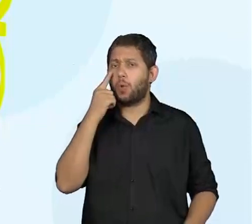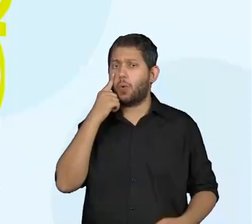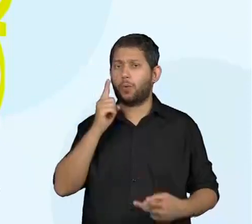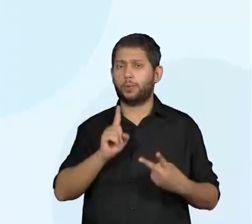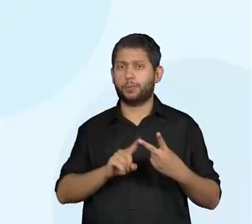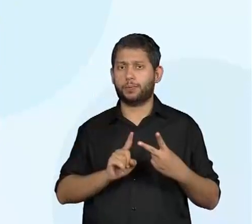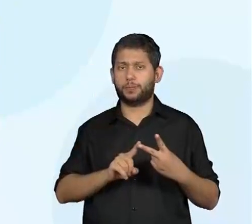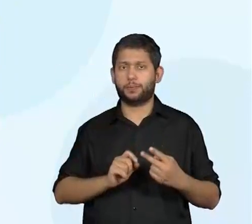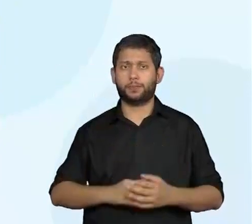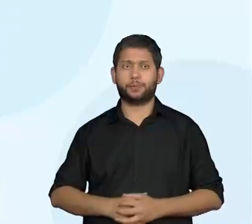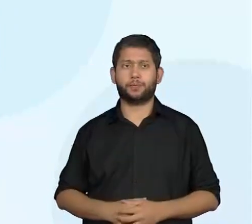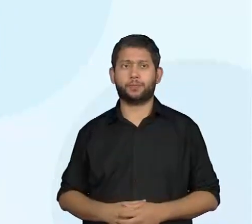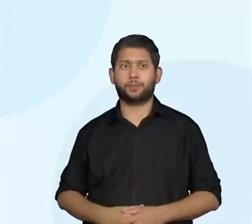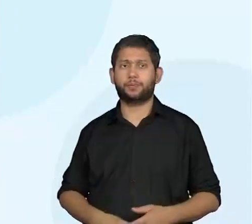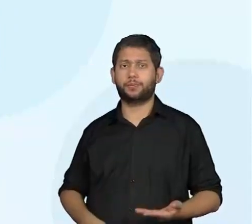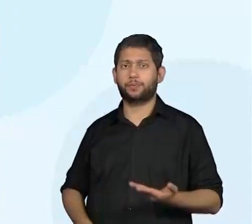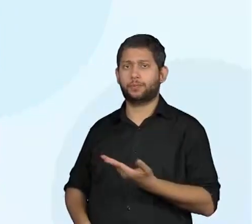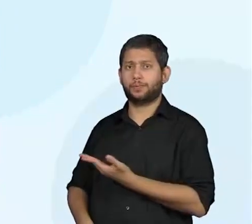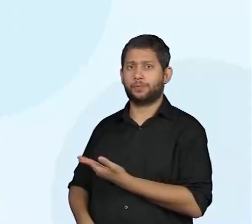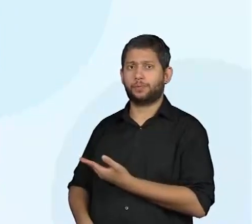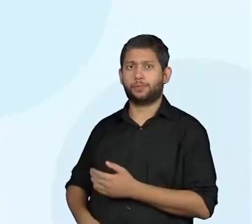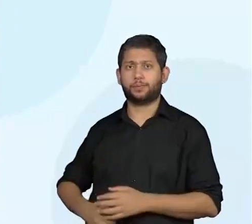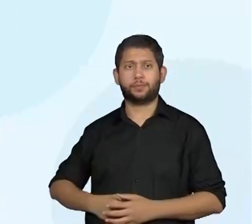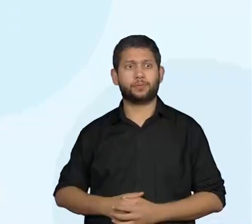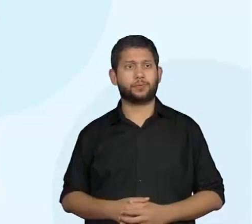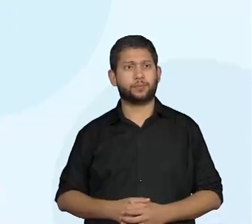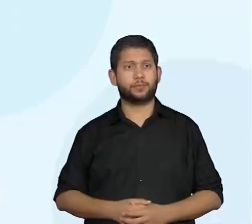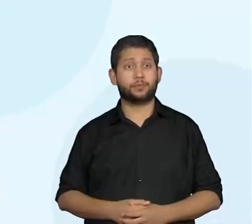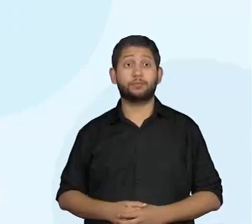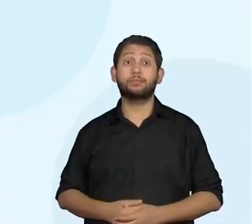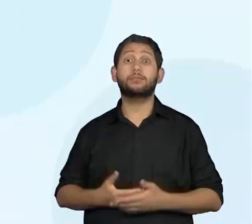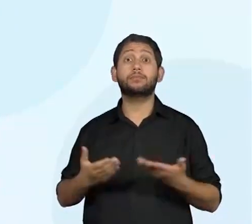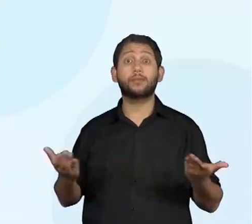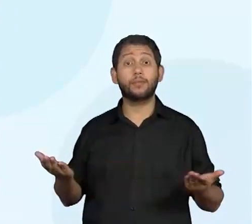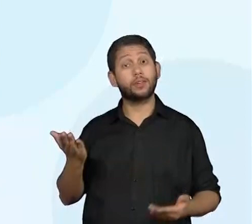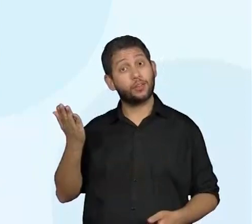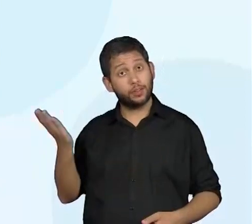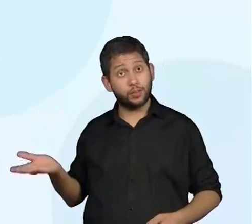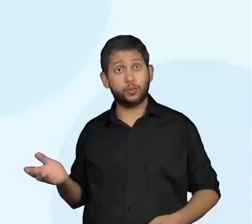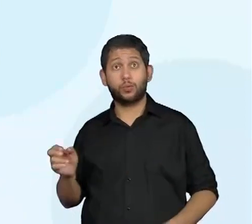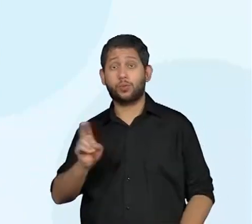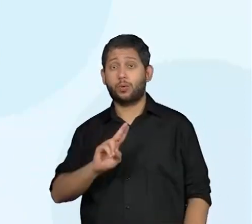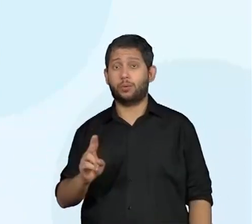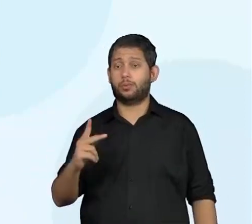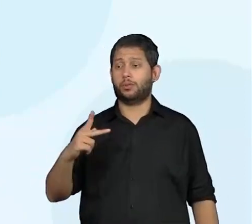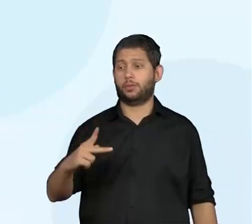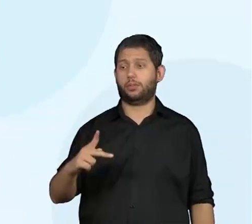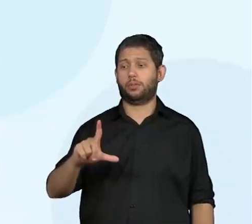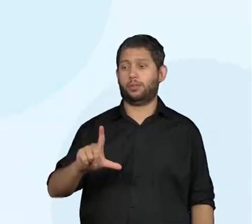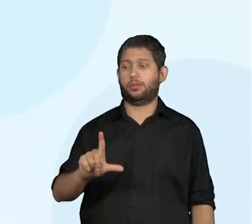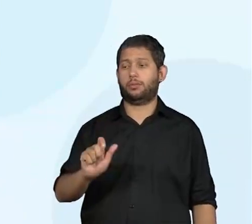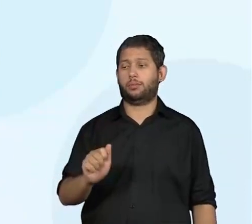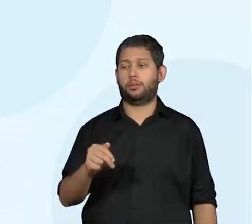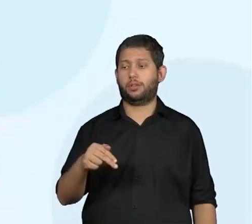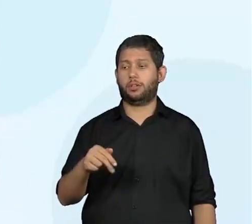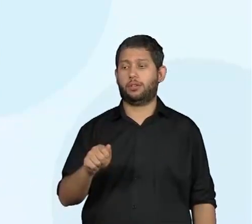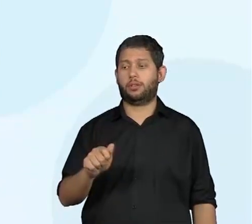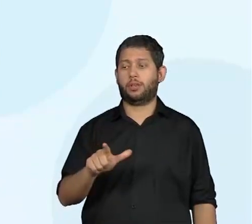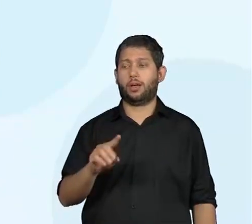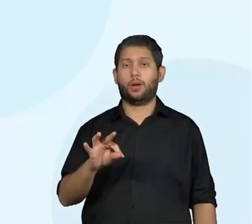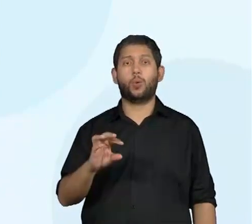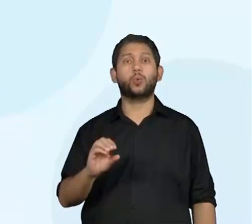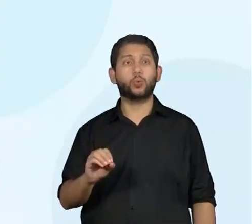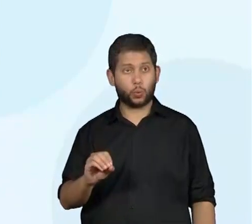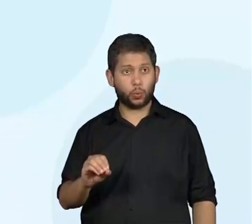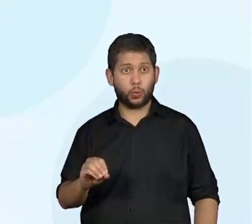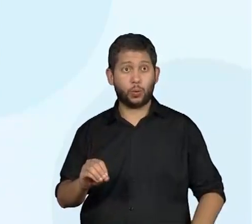olhada? Vamos lá comigo. Os planaltos. Muito bem. O que tem diferença